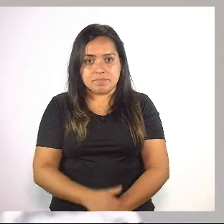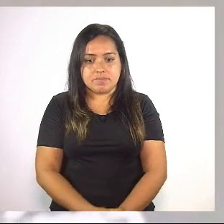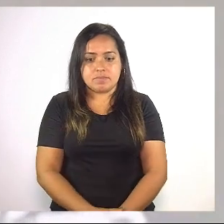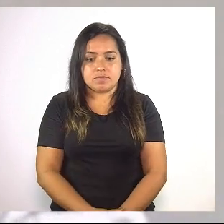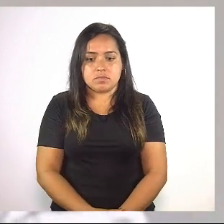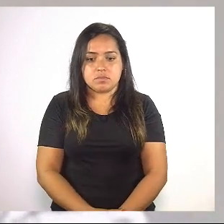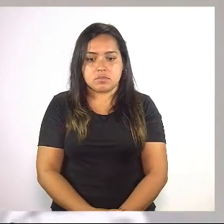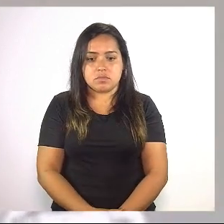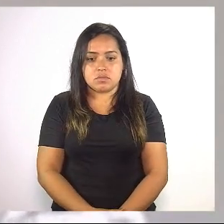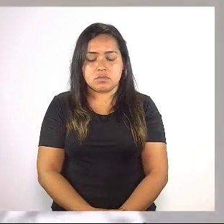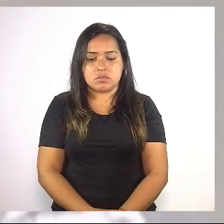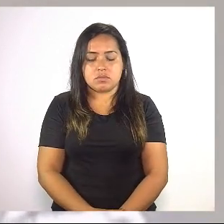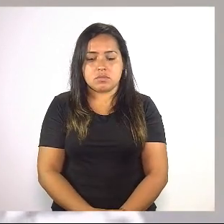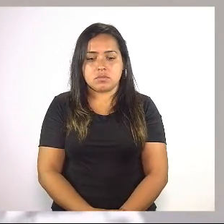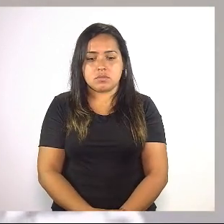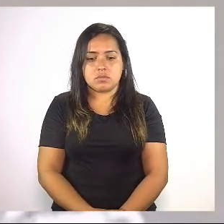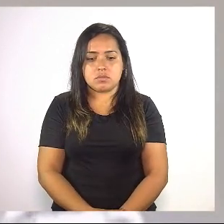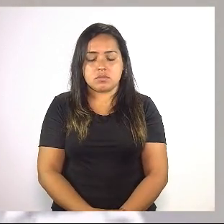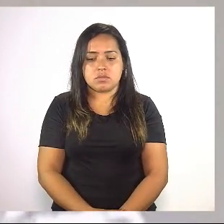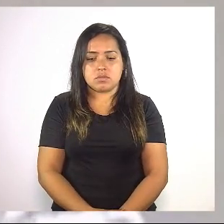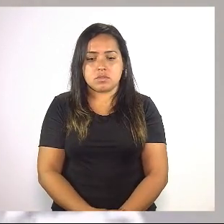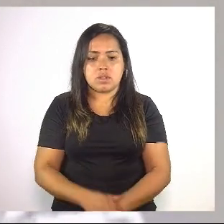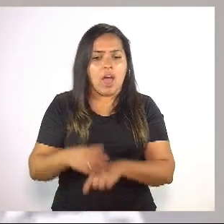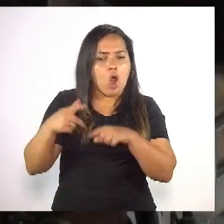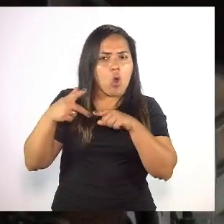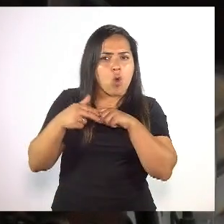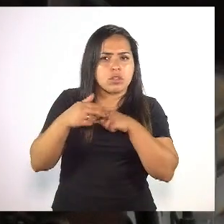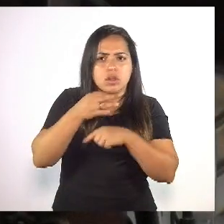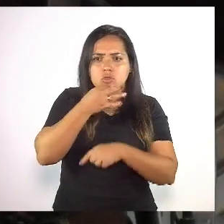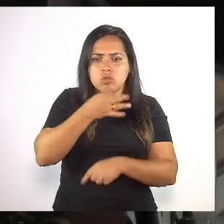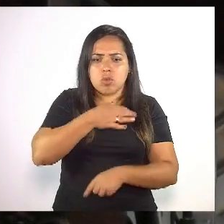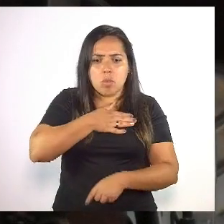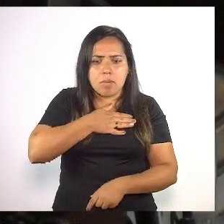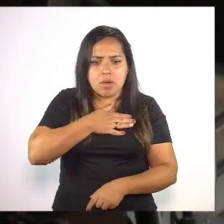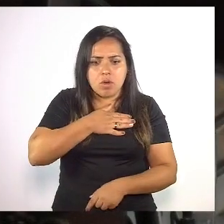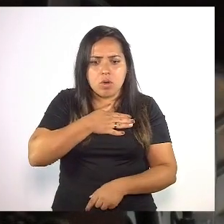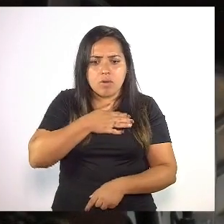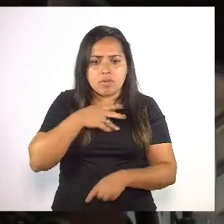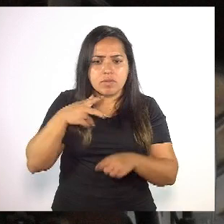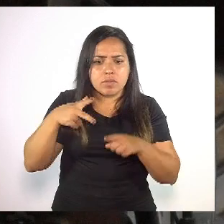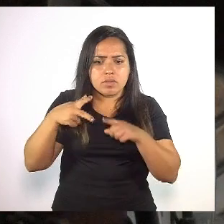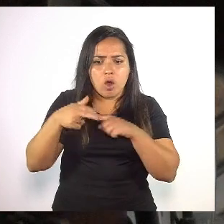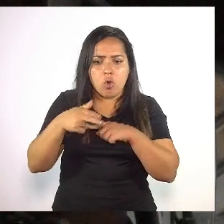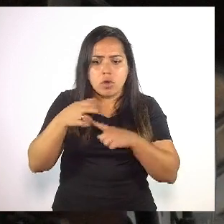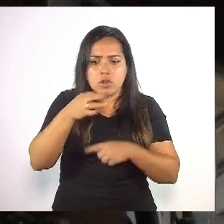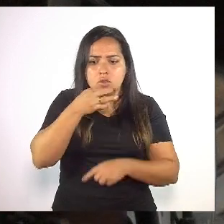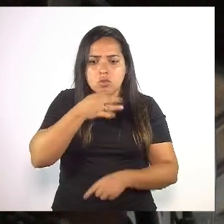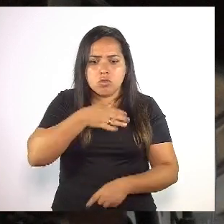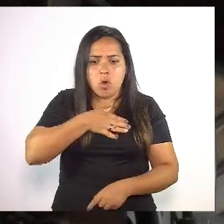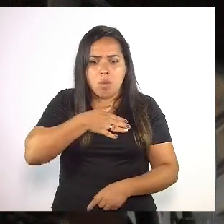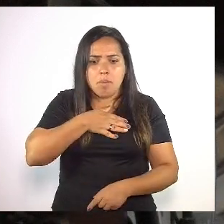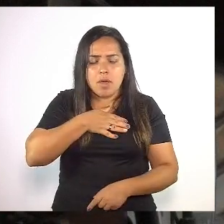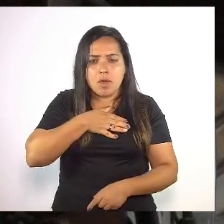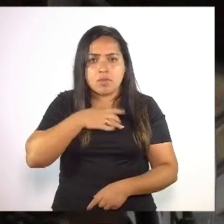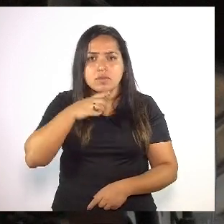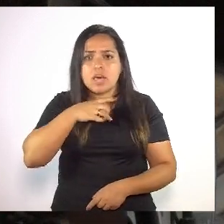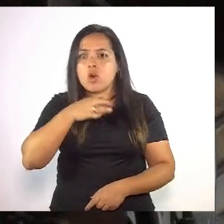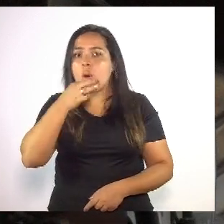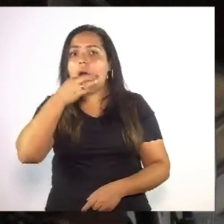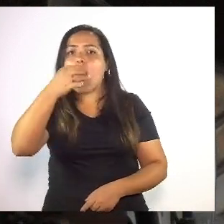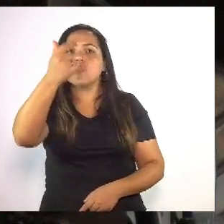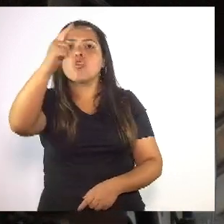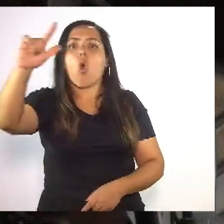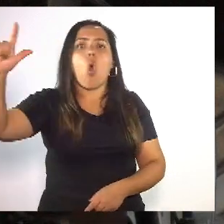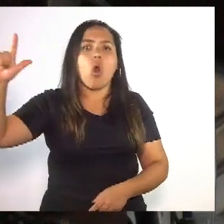melhor. Assim, alô? Tem algum... Oi? Alô? Está vazando algum áudio aí de algum deputado, alguém, algum